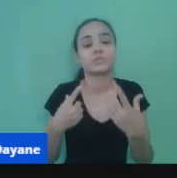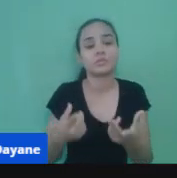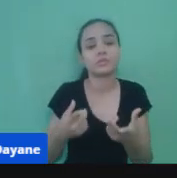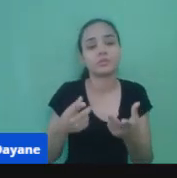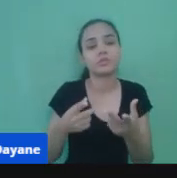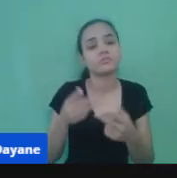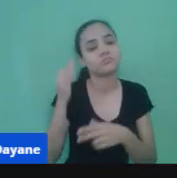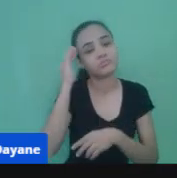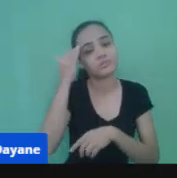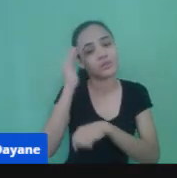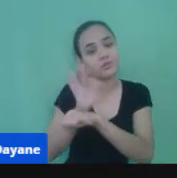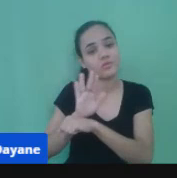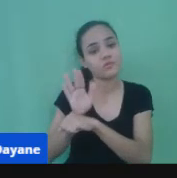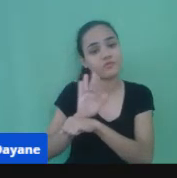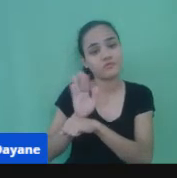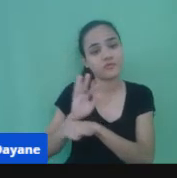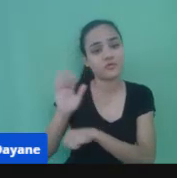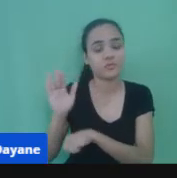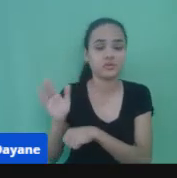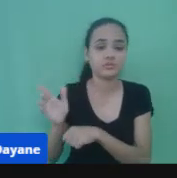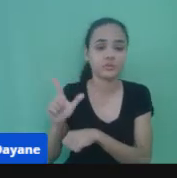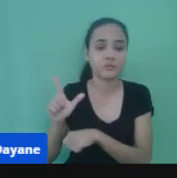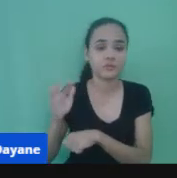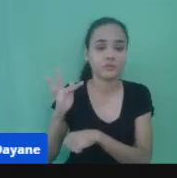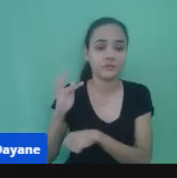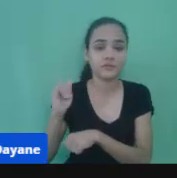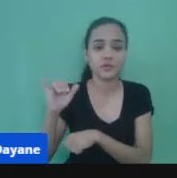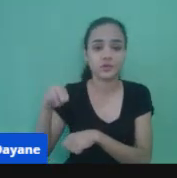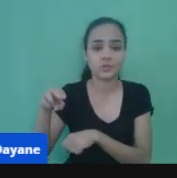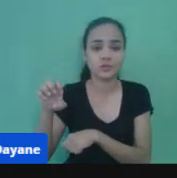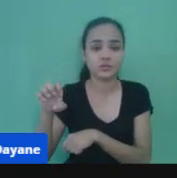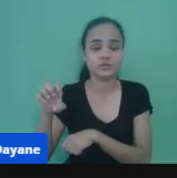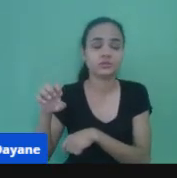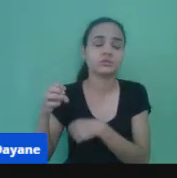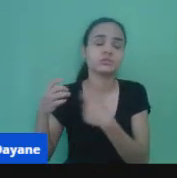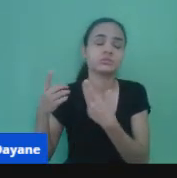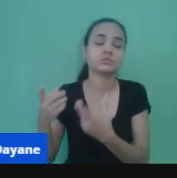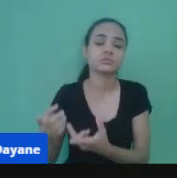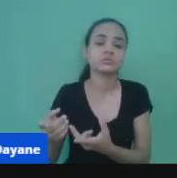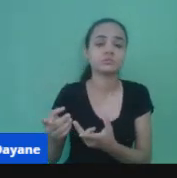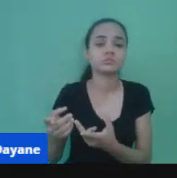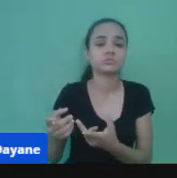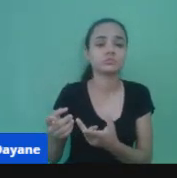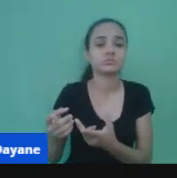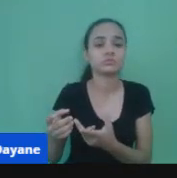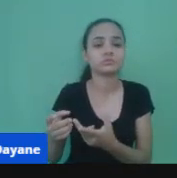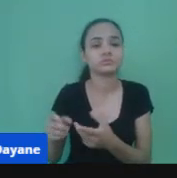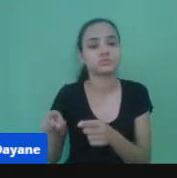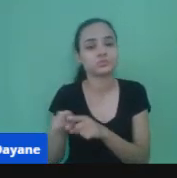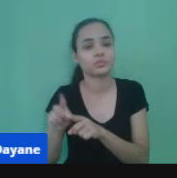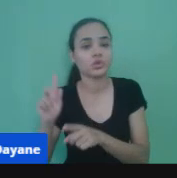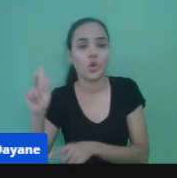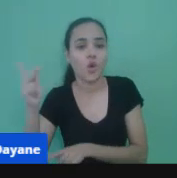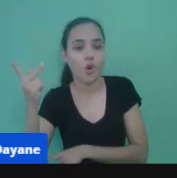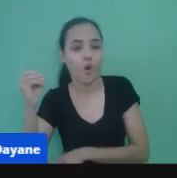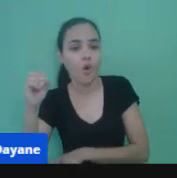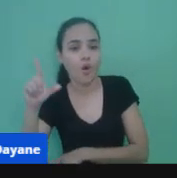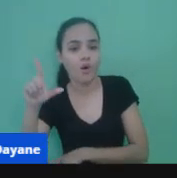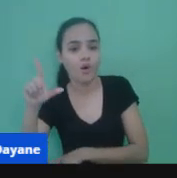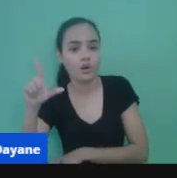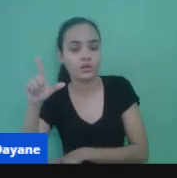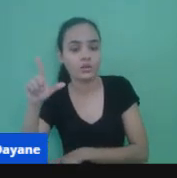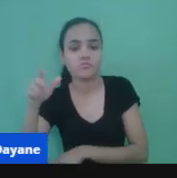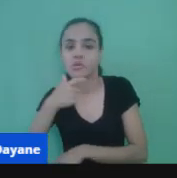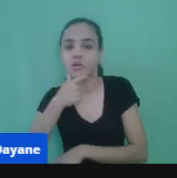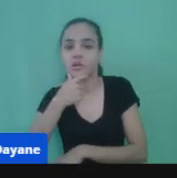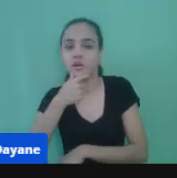produções hollywoodianas, como também de curtas-metragens que são produzidos no território nacional, até aqui no